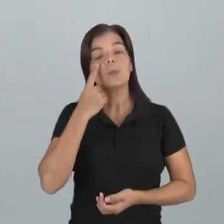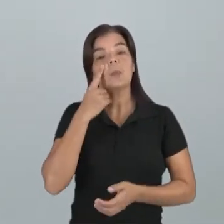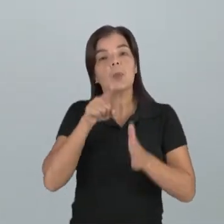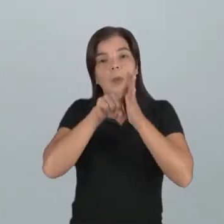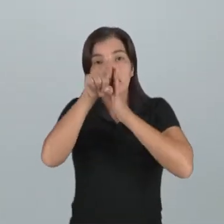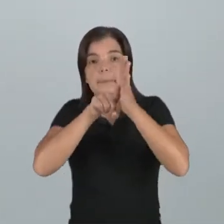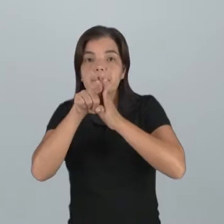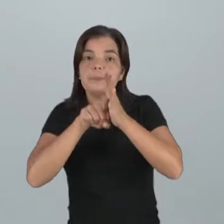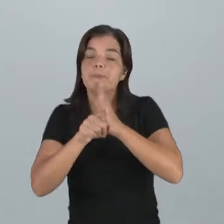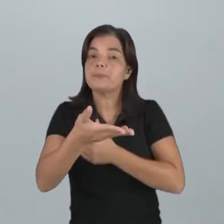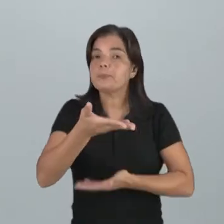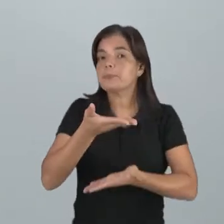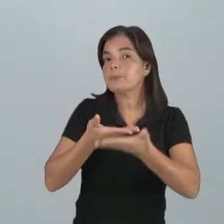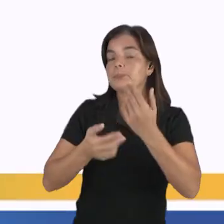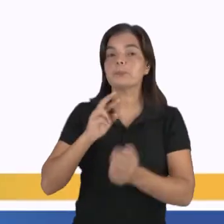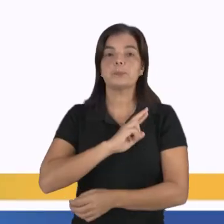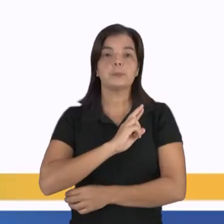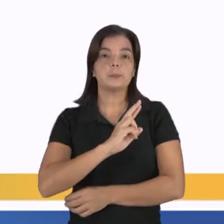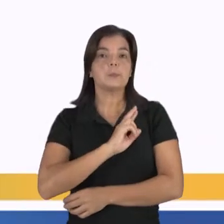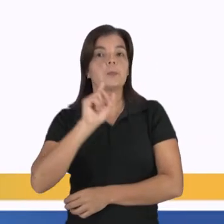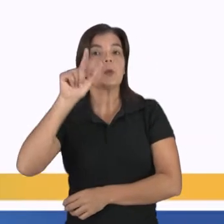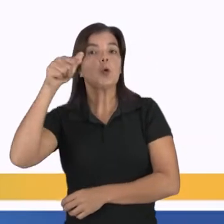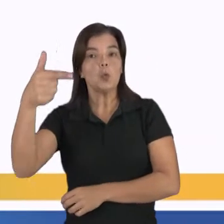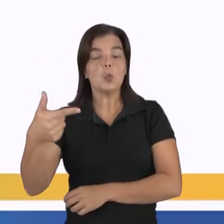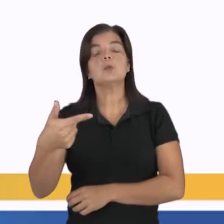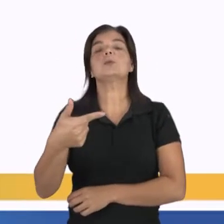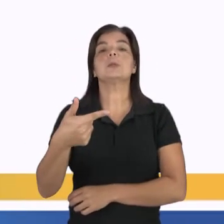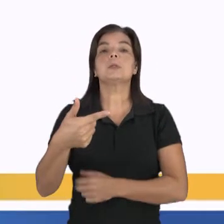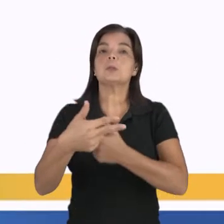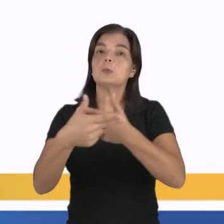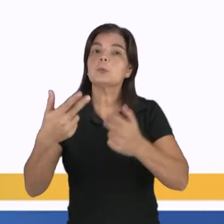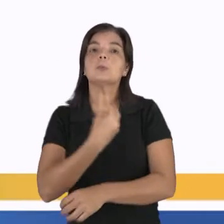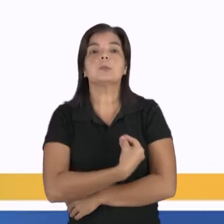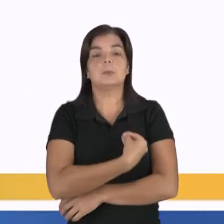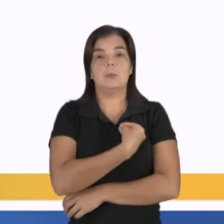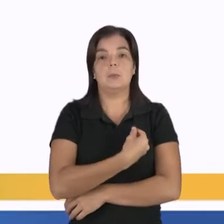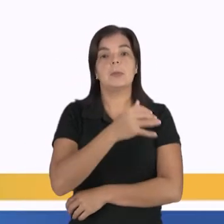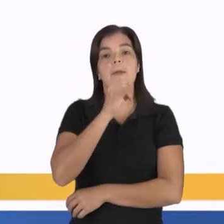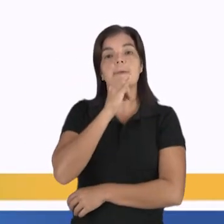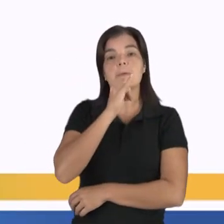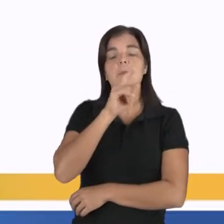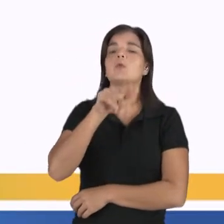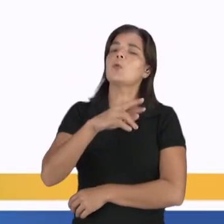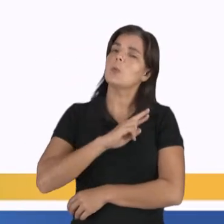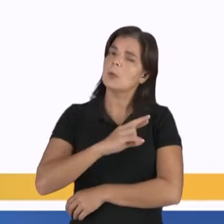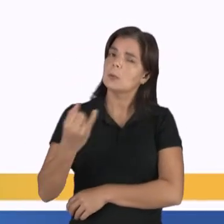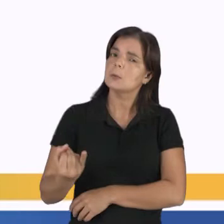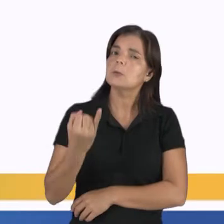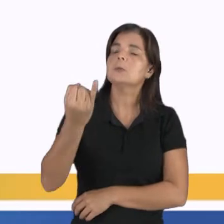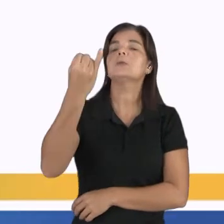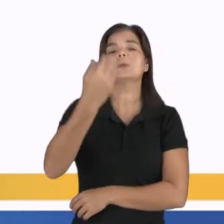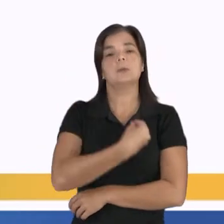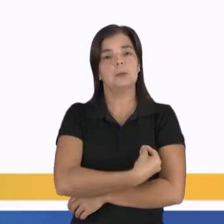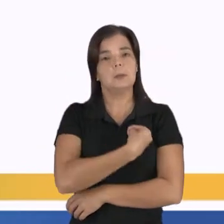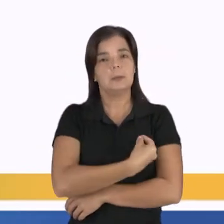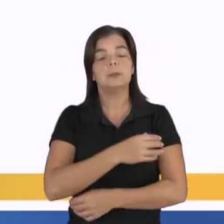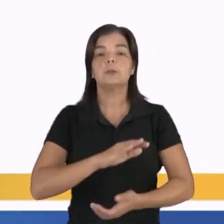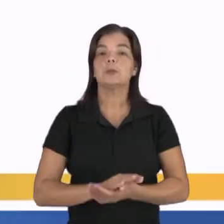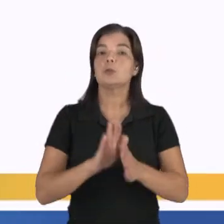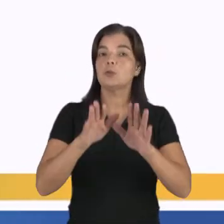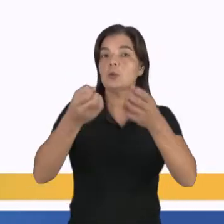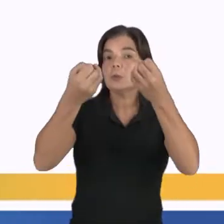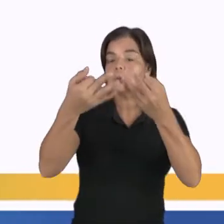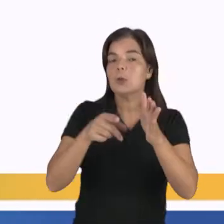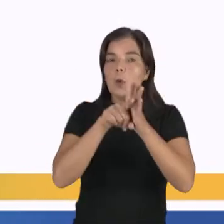Investigam as inter-relações da religião com outras áreas da vida. Como a religião é importante em outras áreas da vida. Já se